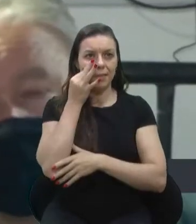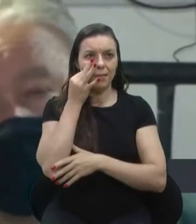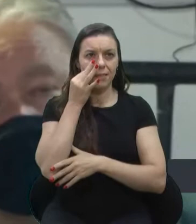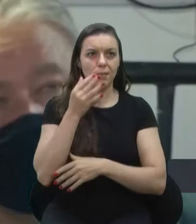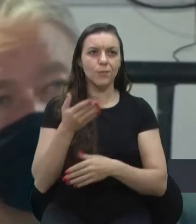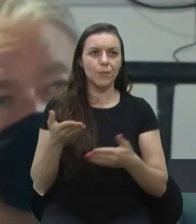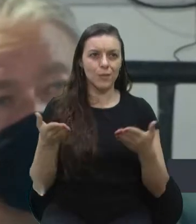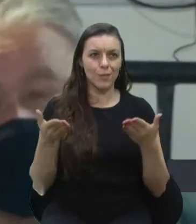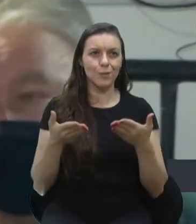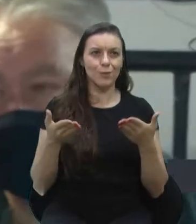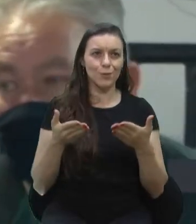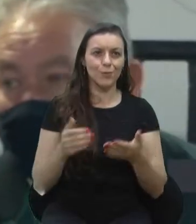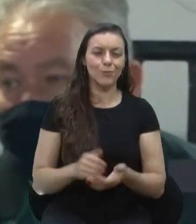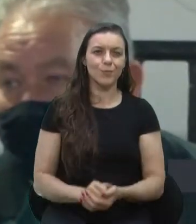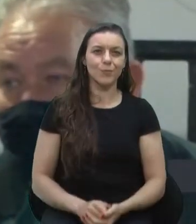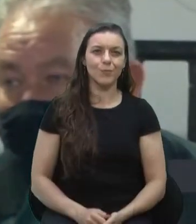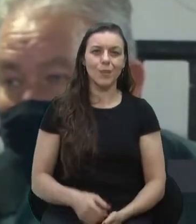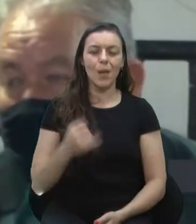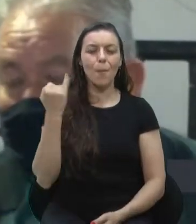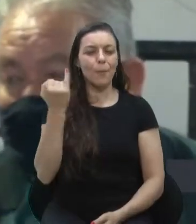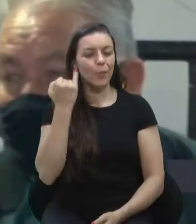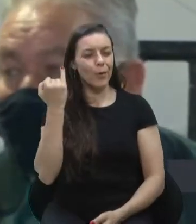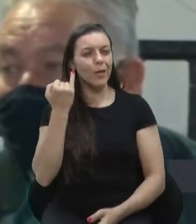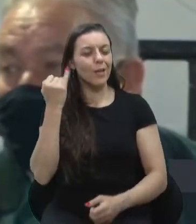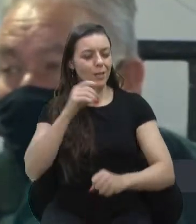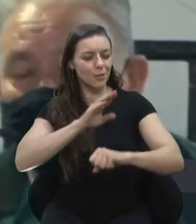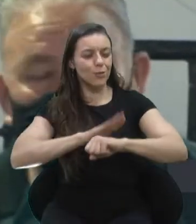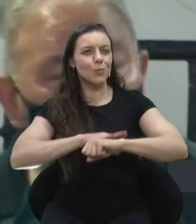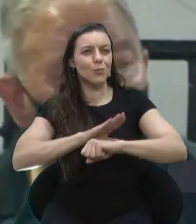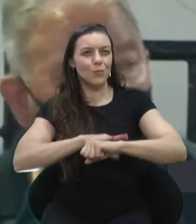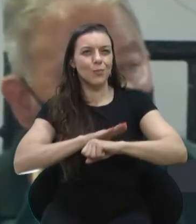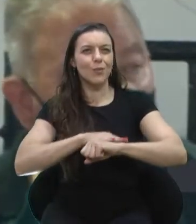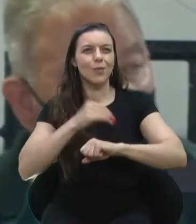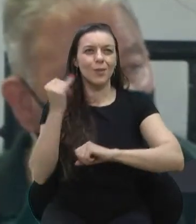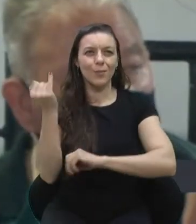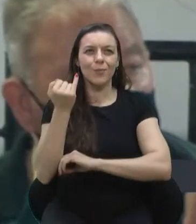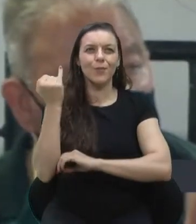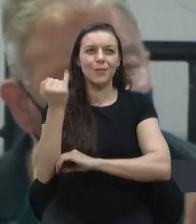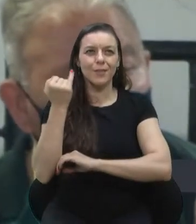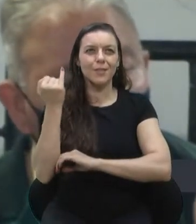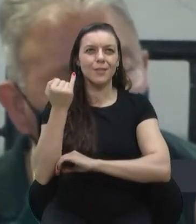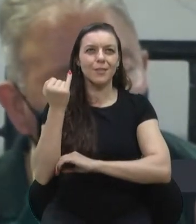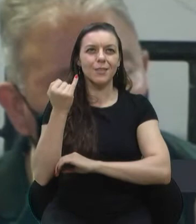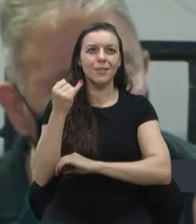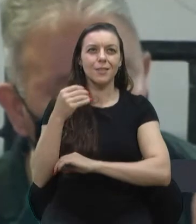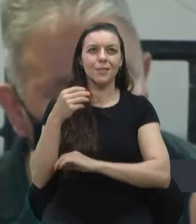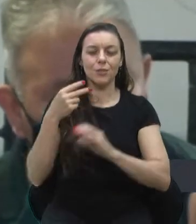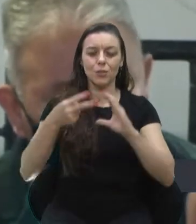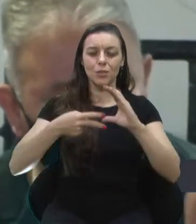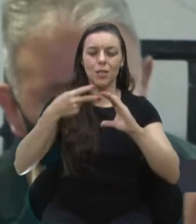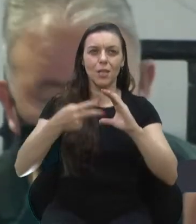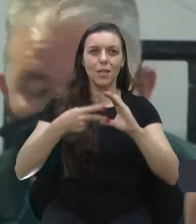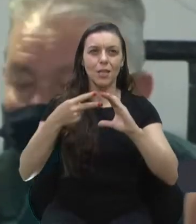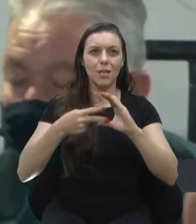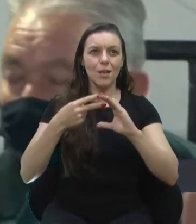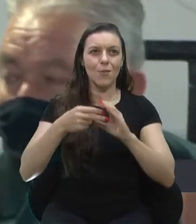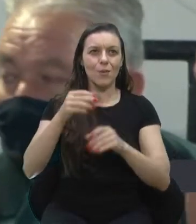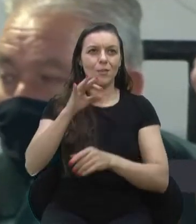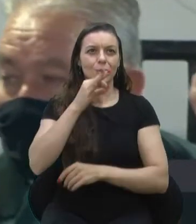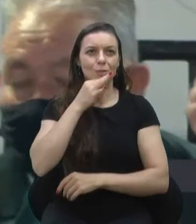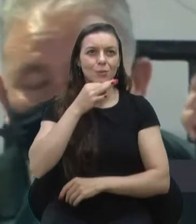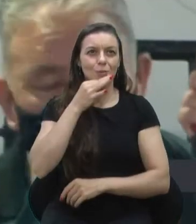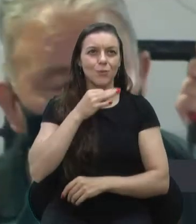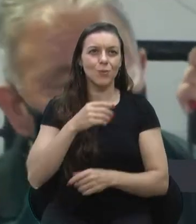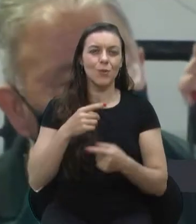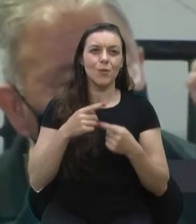acho que esse é um momento muito importante, mais um dos momentos importantes para a história da Câmara de Vereadores de Caxias do Sul. É uma honra,